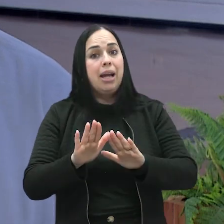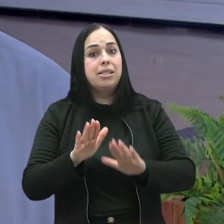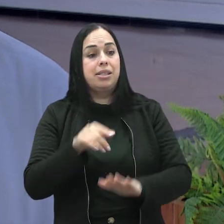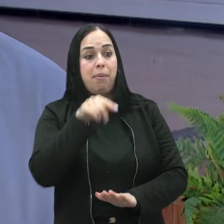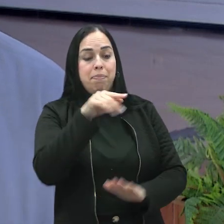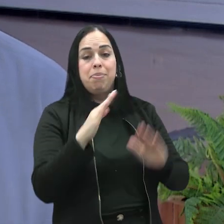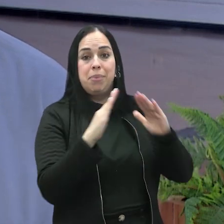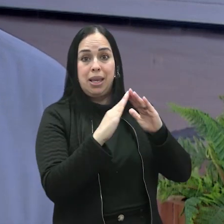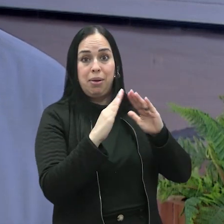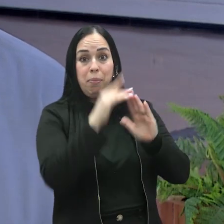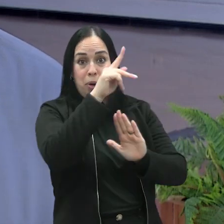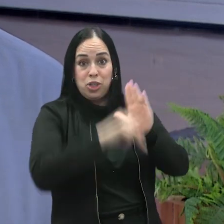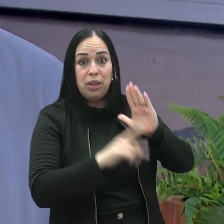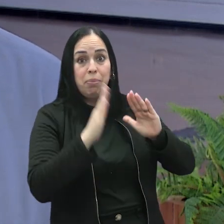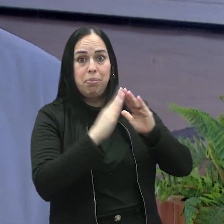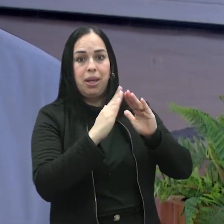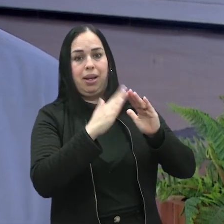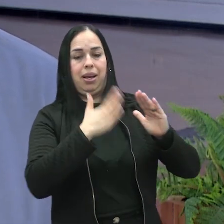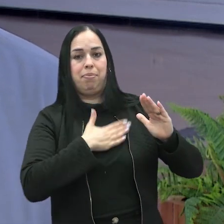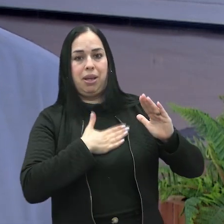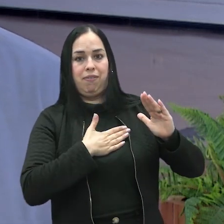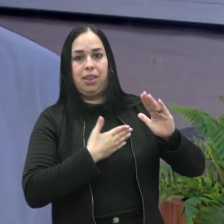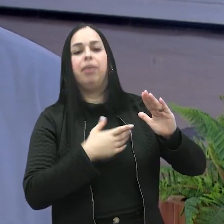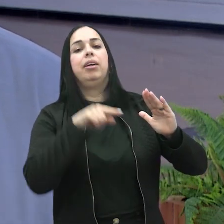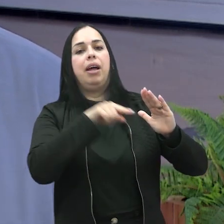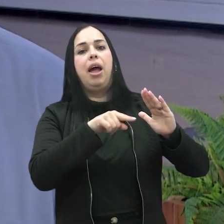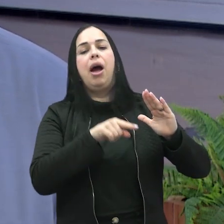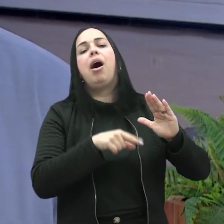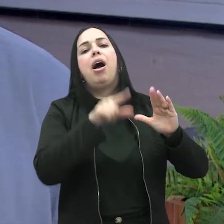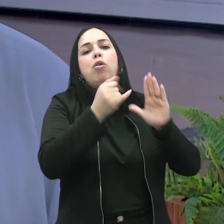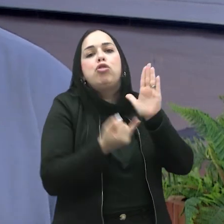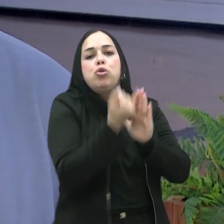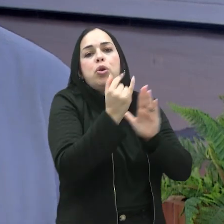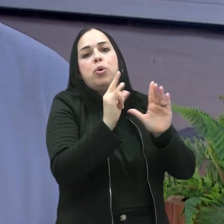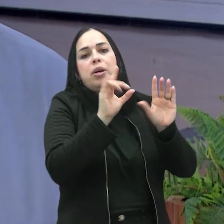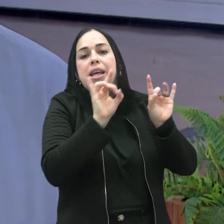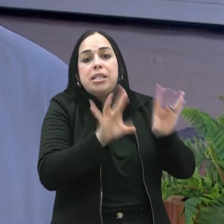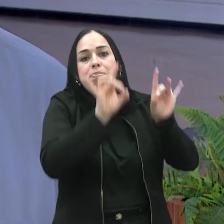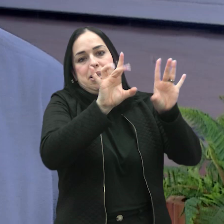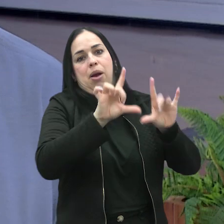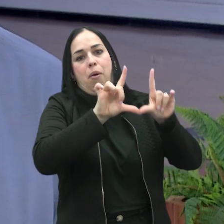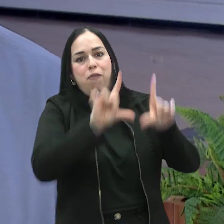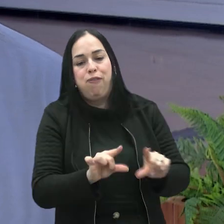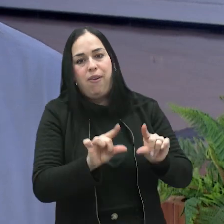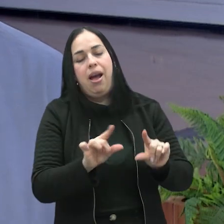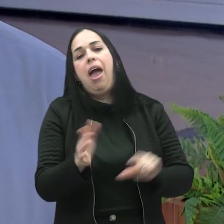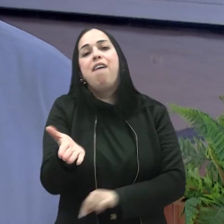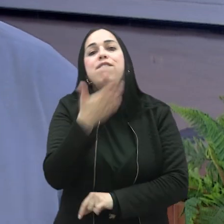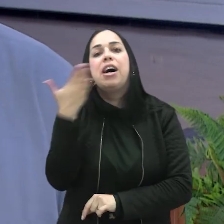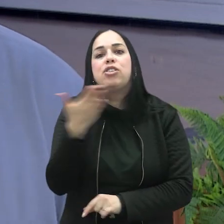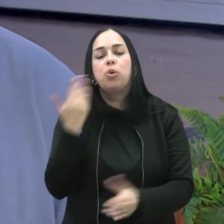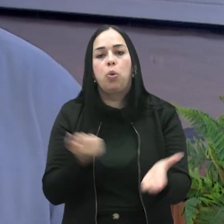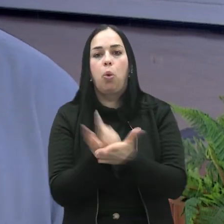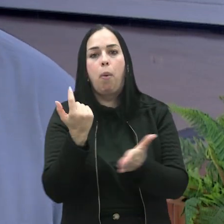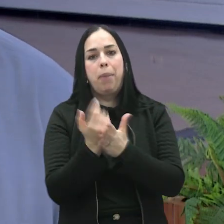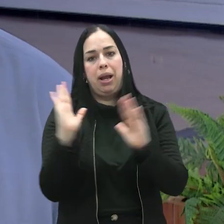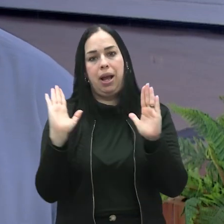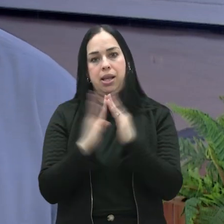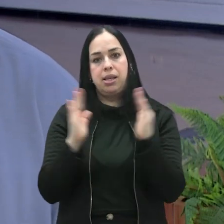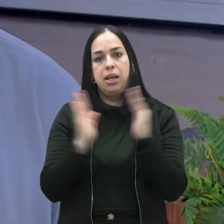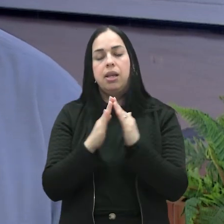taxa especial, tá certo? Uma taxa especial e aí sim facilita mais, né? Inclusive tem até